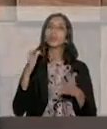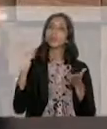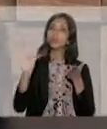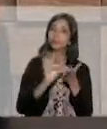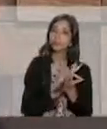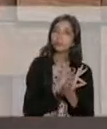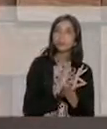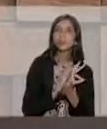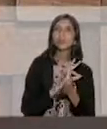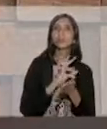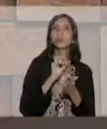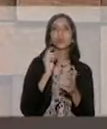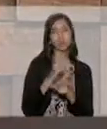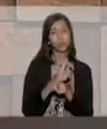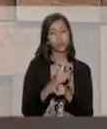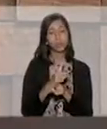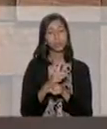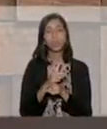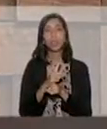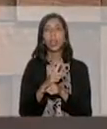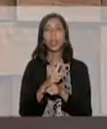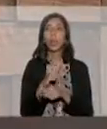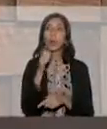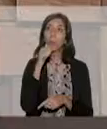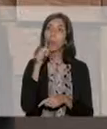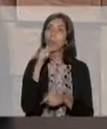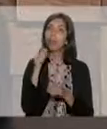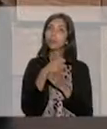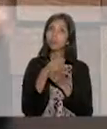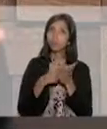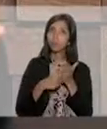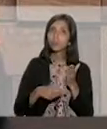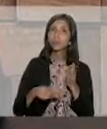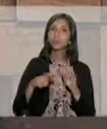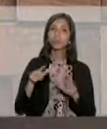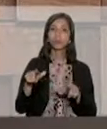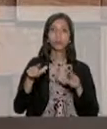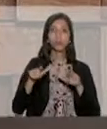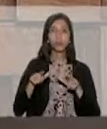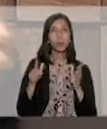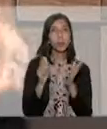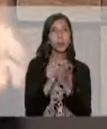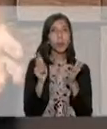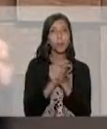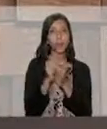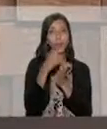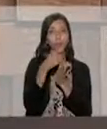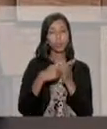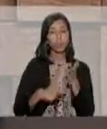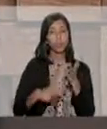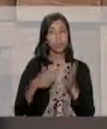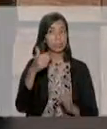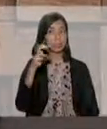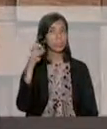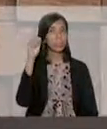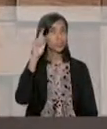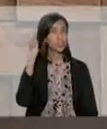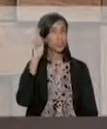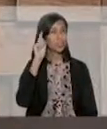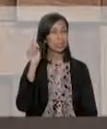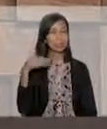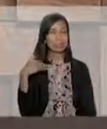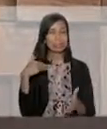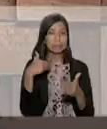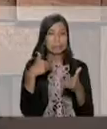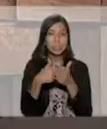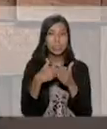você vai escrever, né? Aí a inscrição era enviar um roteiro, escrever em 15 dias. Eu deixei para a